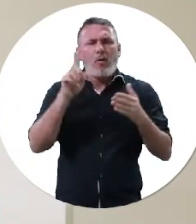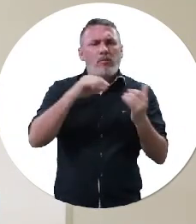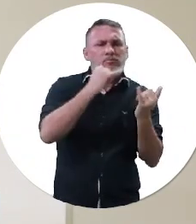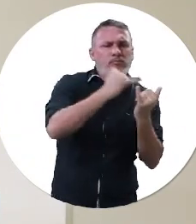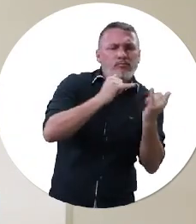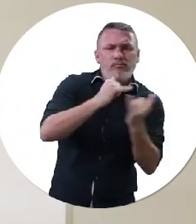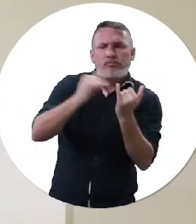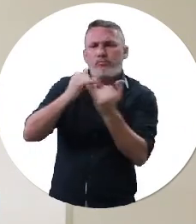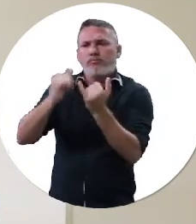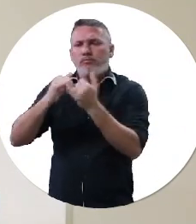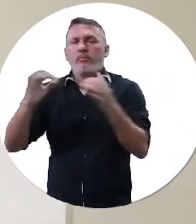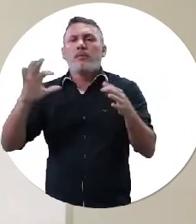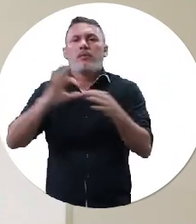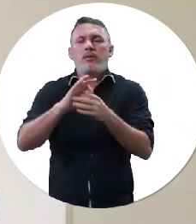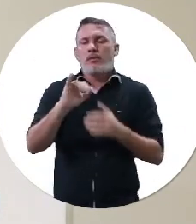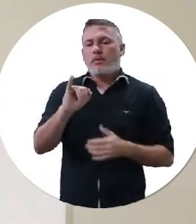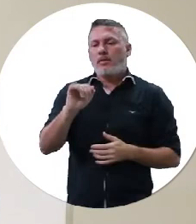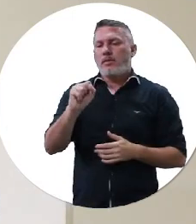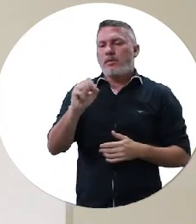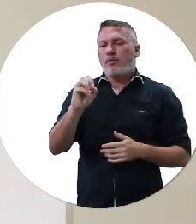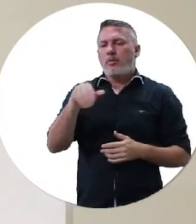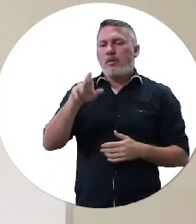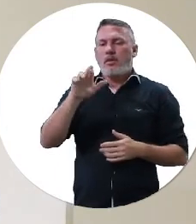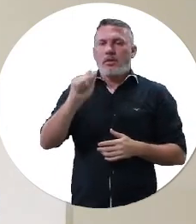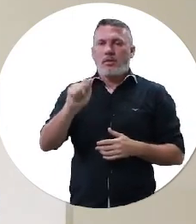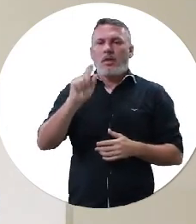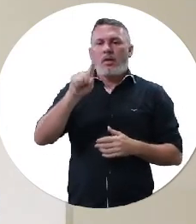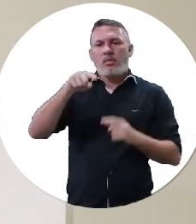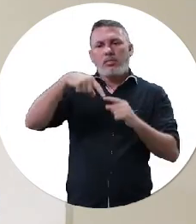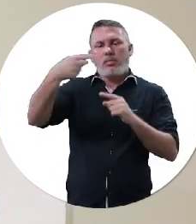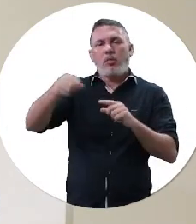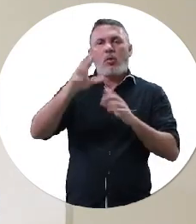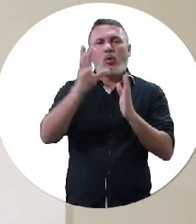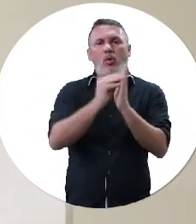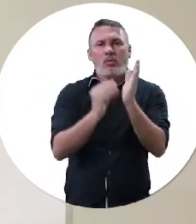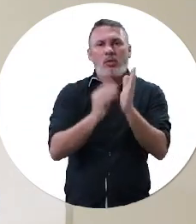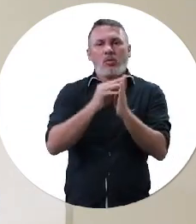questão de semelhança associada à isomeria,